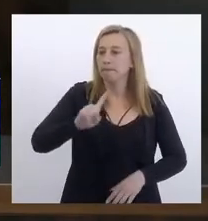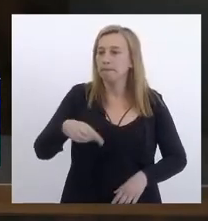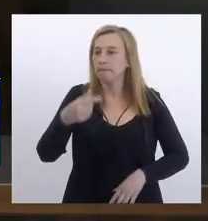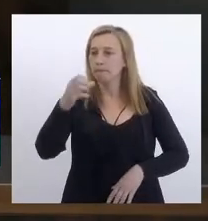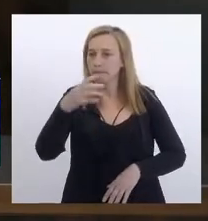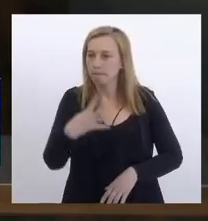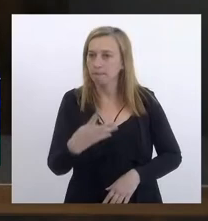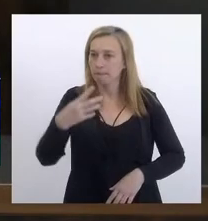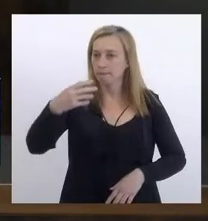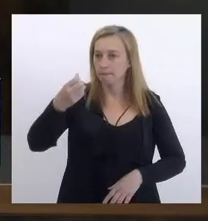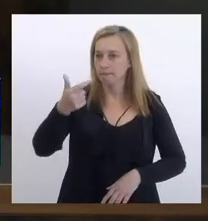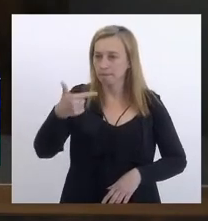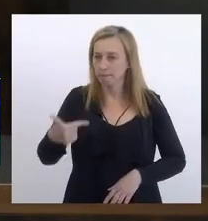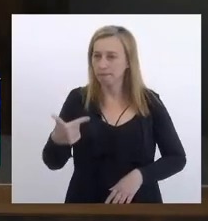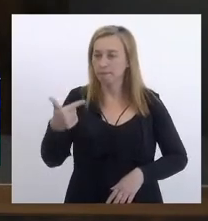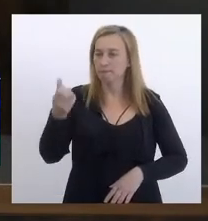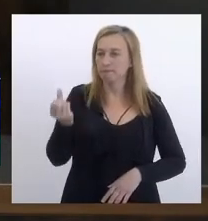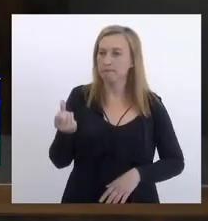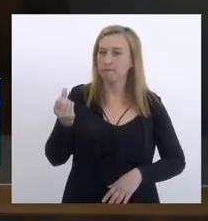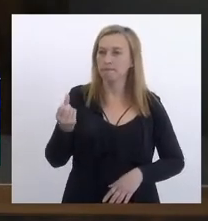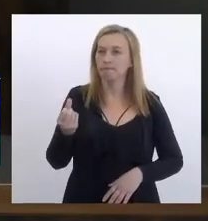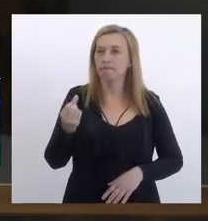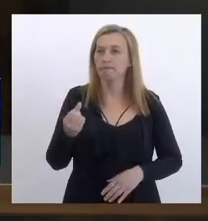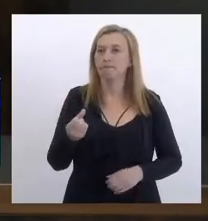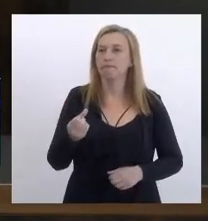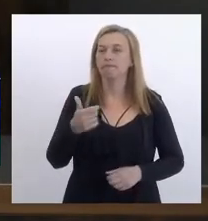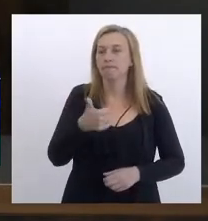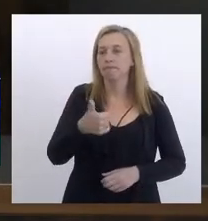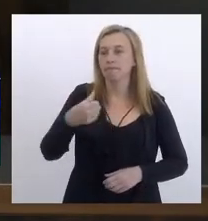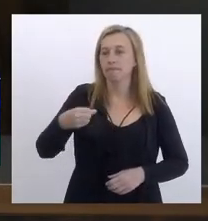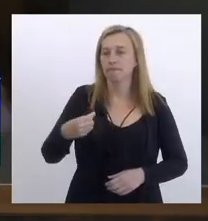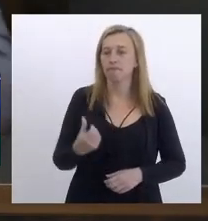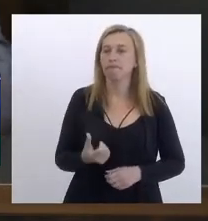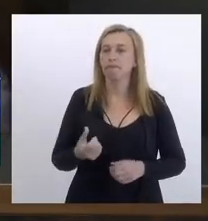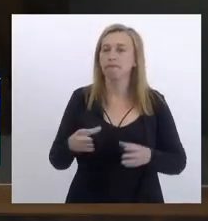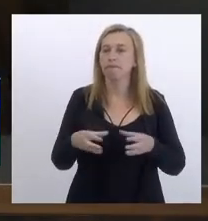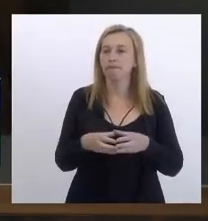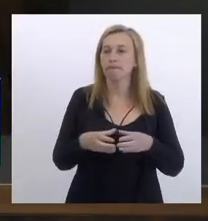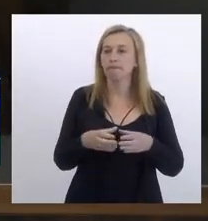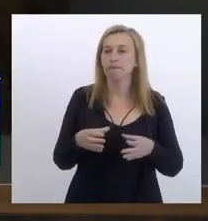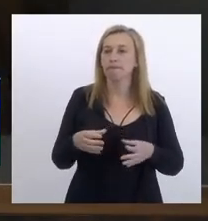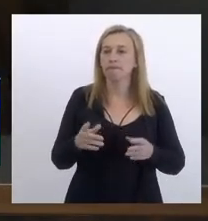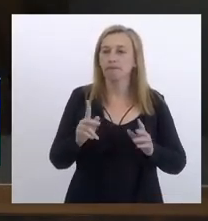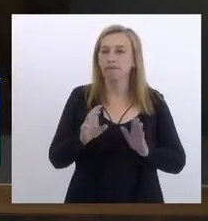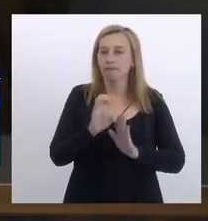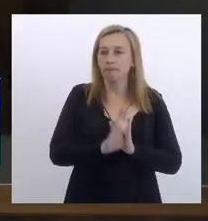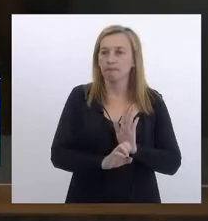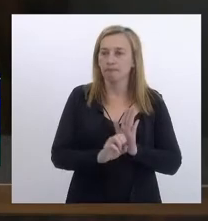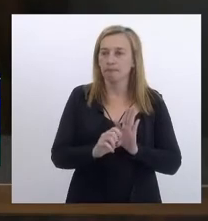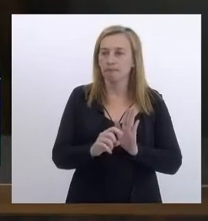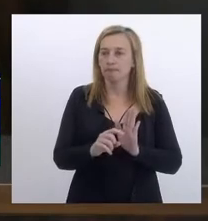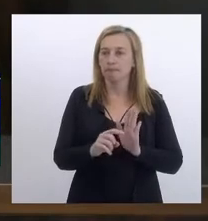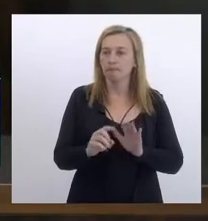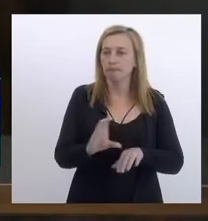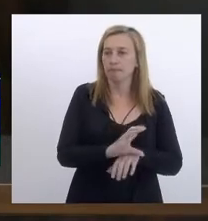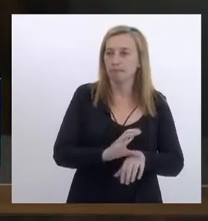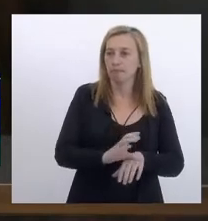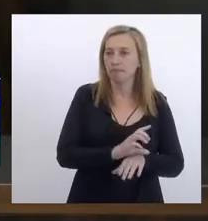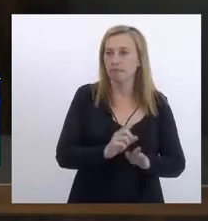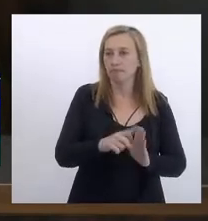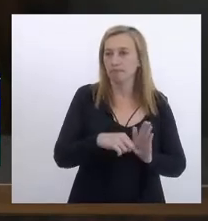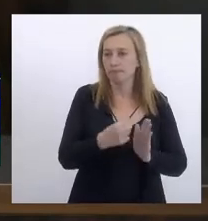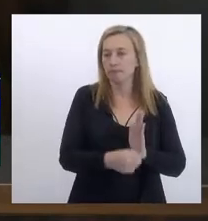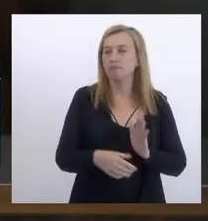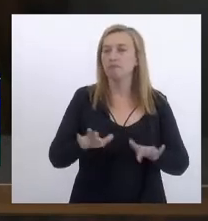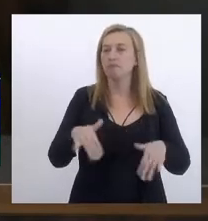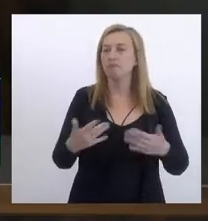1º de julho de 19, na forma que menciona, pendendo de pareceres das comissões de emendas condicionais e vetos. Qual é o